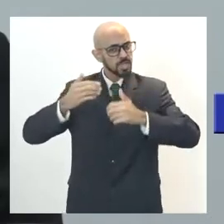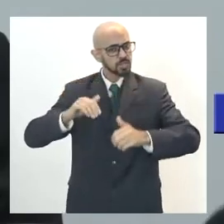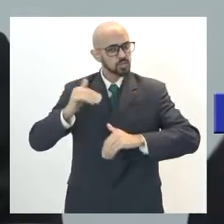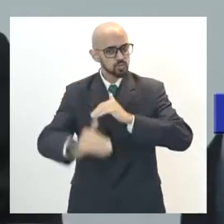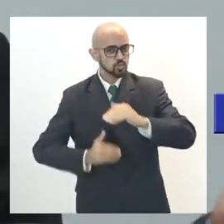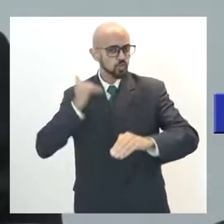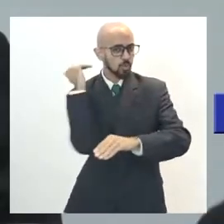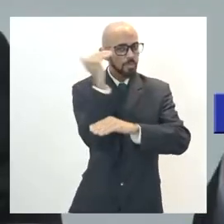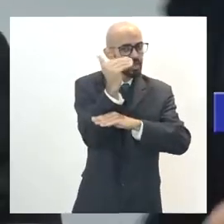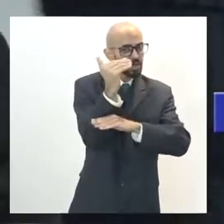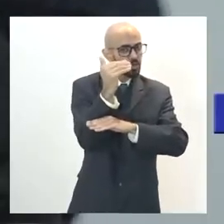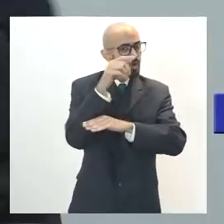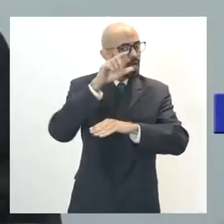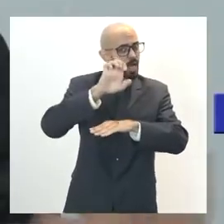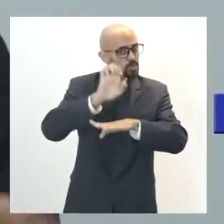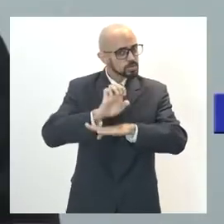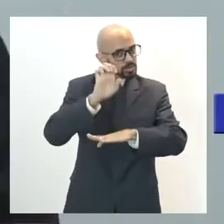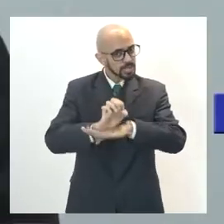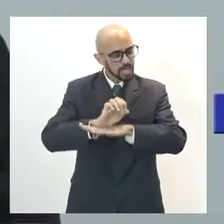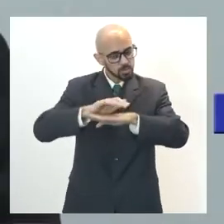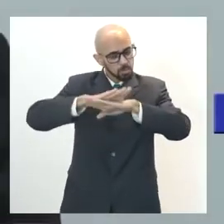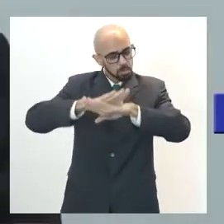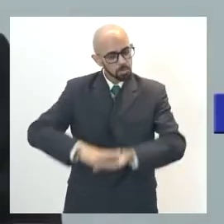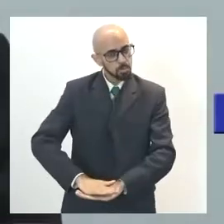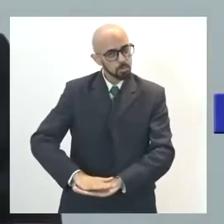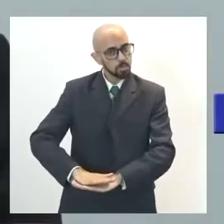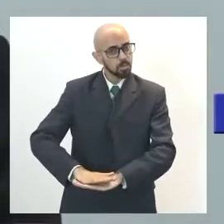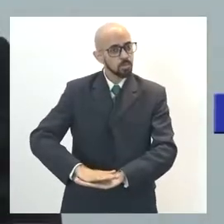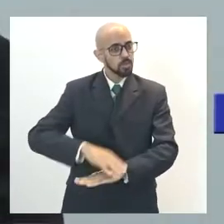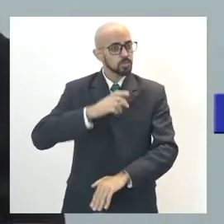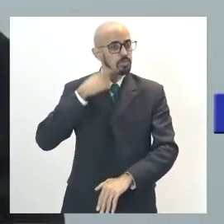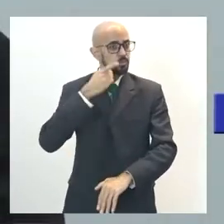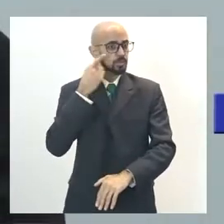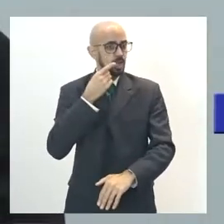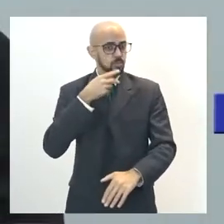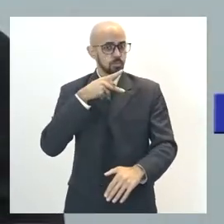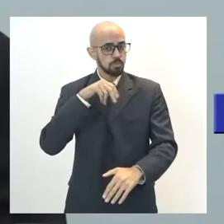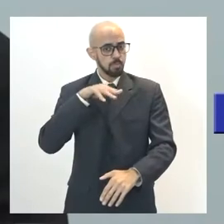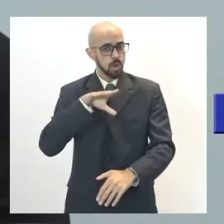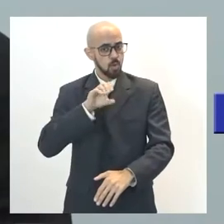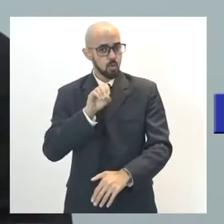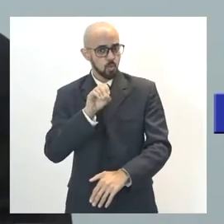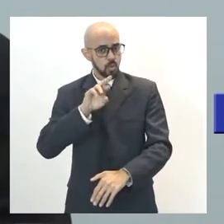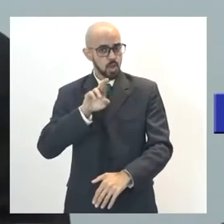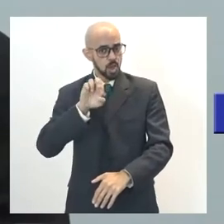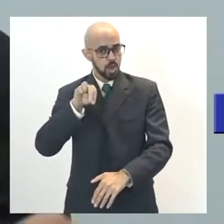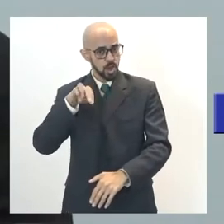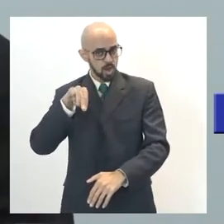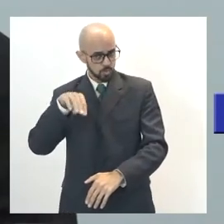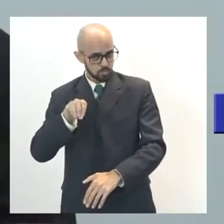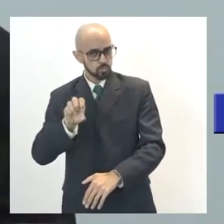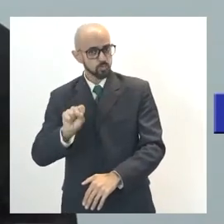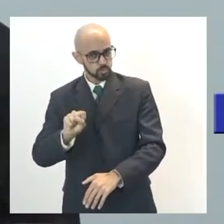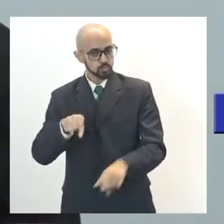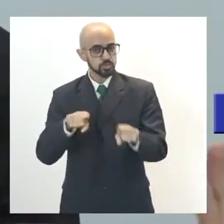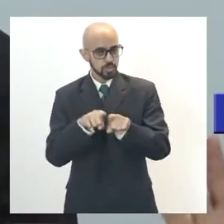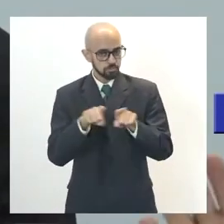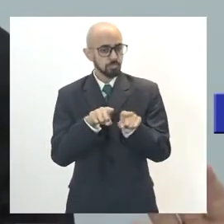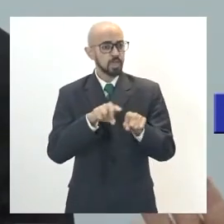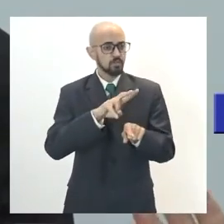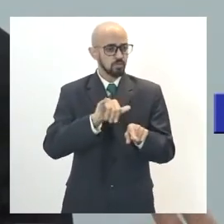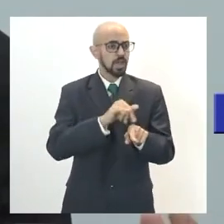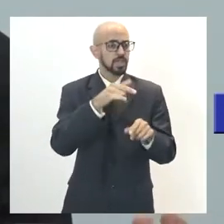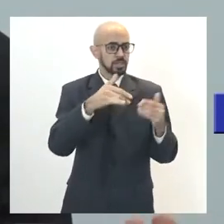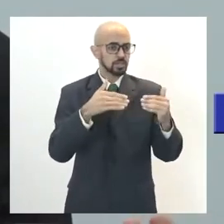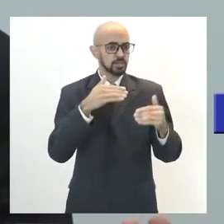o estado brasileiro se apequenando sumindo a partir de dar uma expressão eu quero que repetir o citando a fonte né